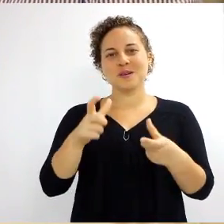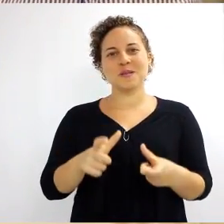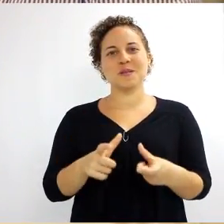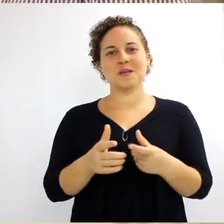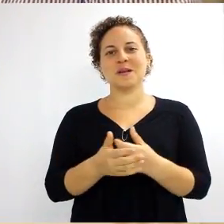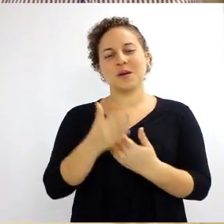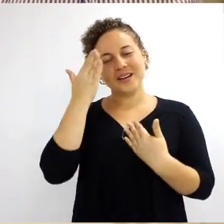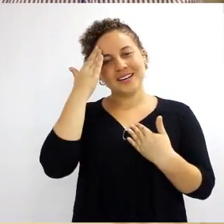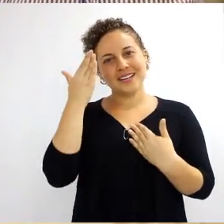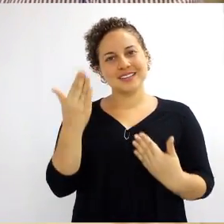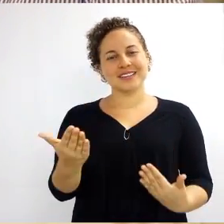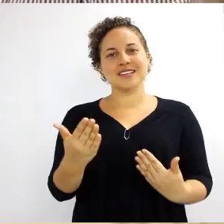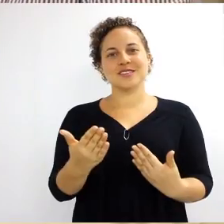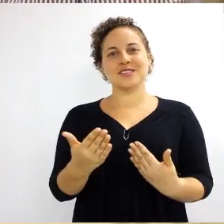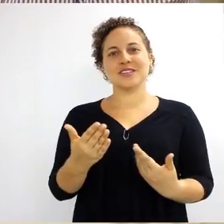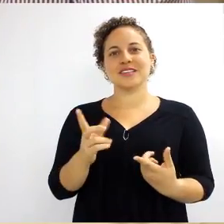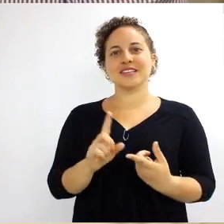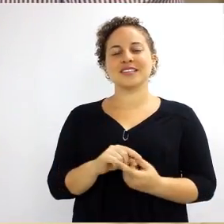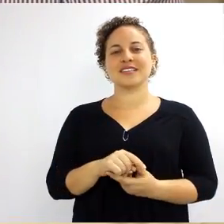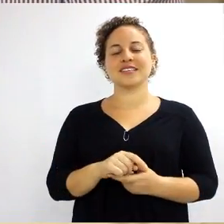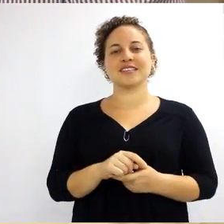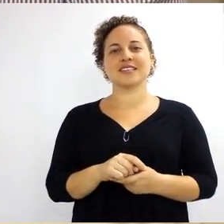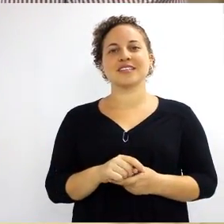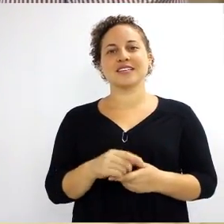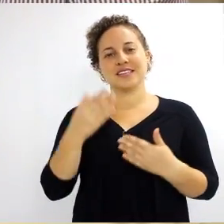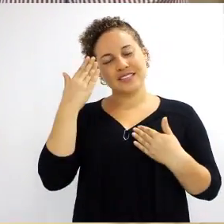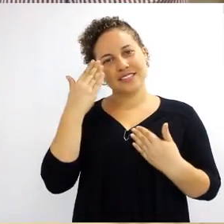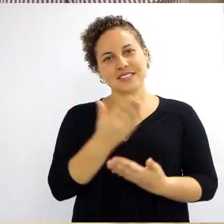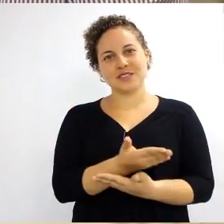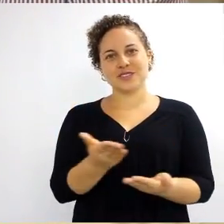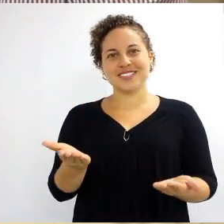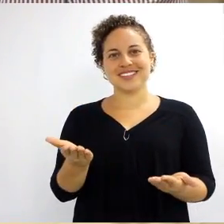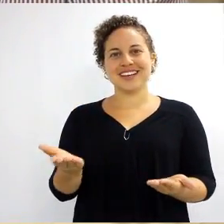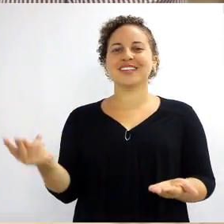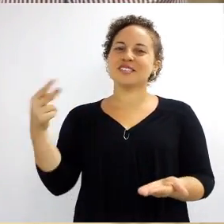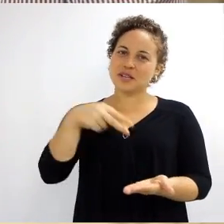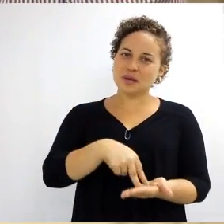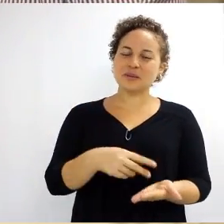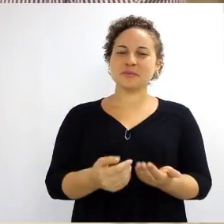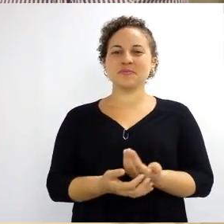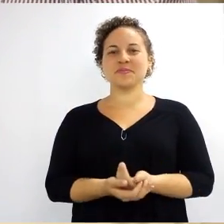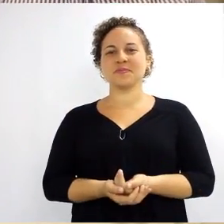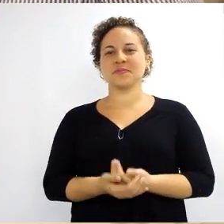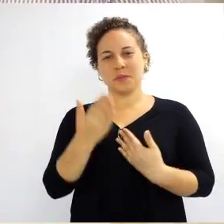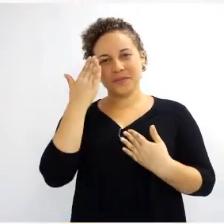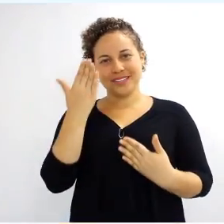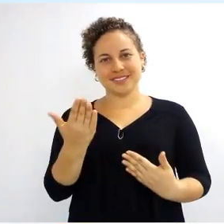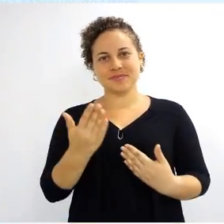obrigada. Eu que agradeço a vocês e apareçam. Obrigada.